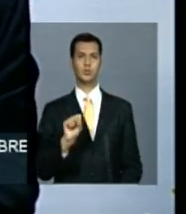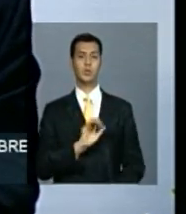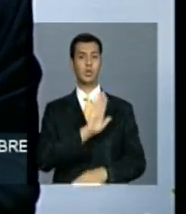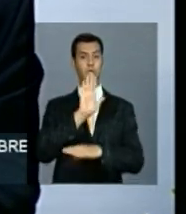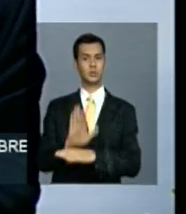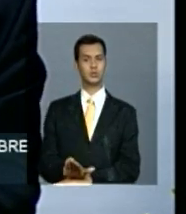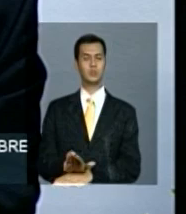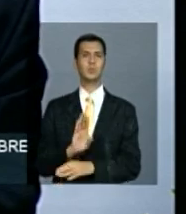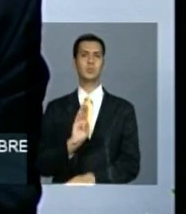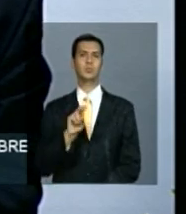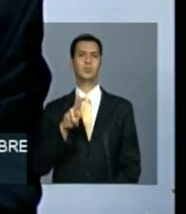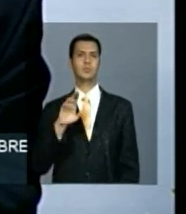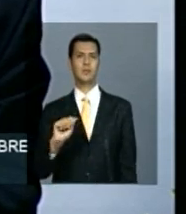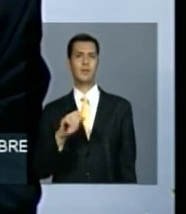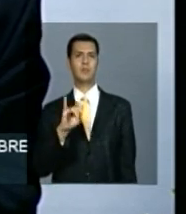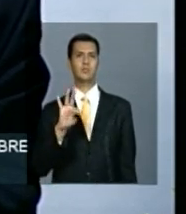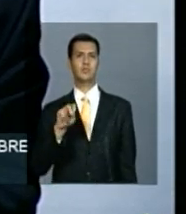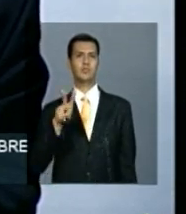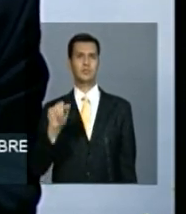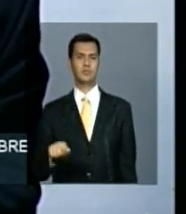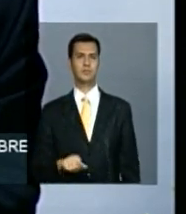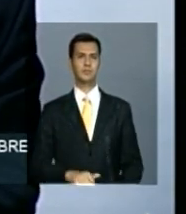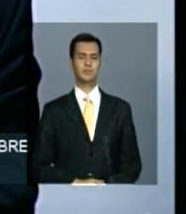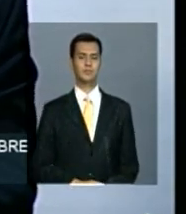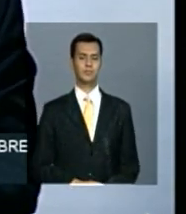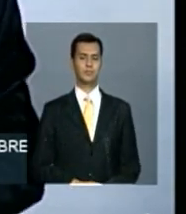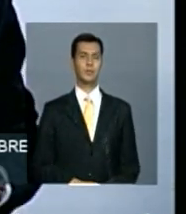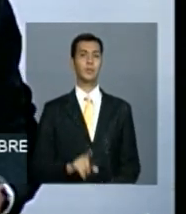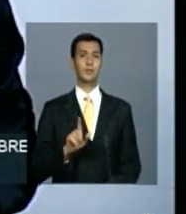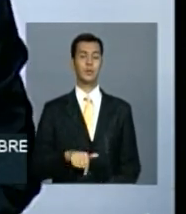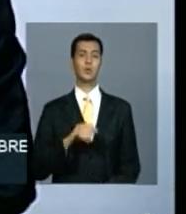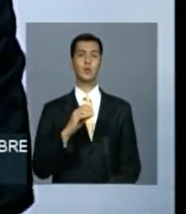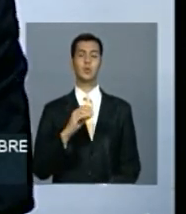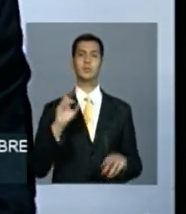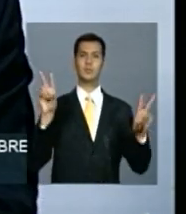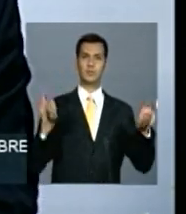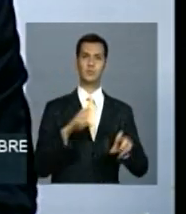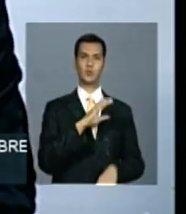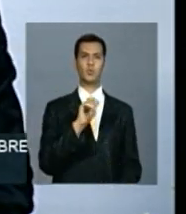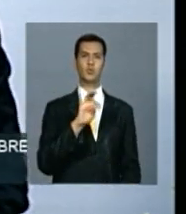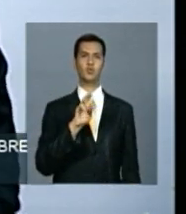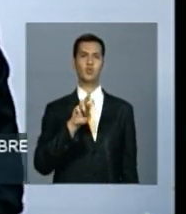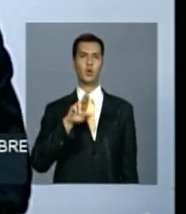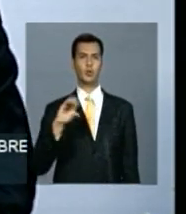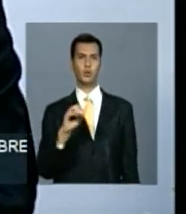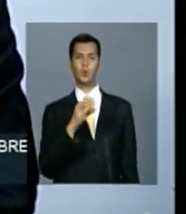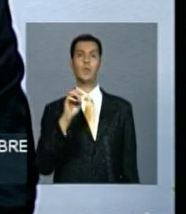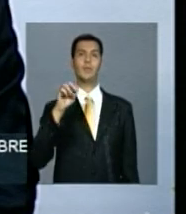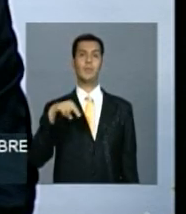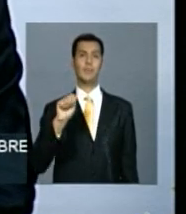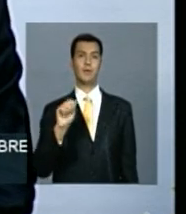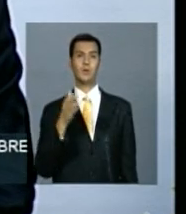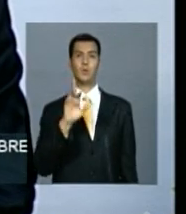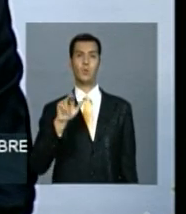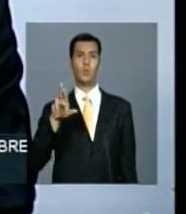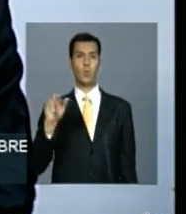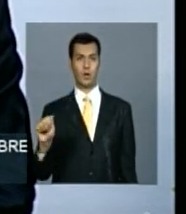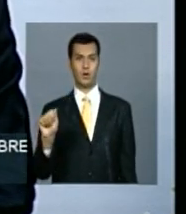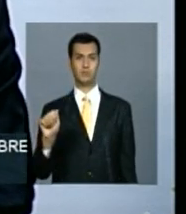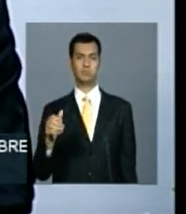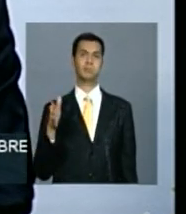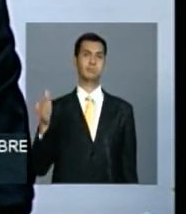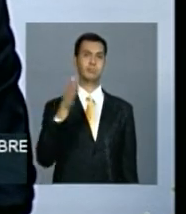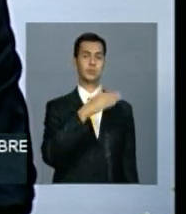fazer a buscativa e dar conta dessa população são os consultórios na rua hoje já temos 92 consultórios na rua em